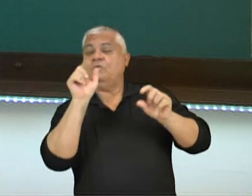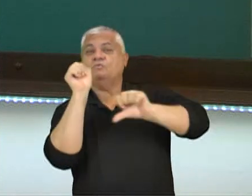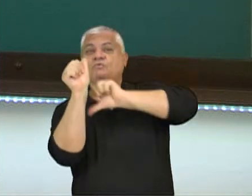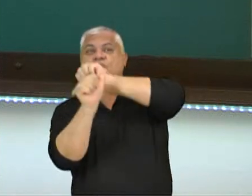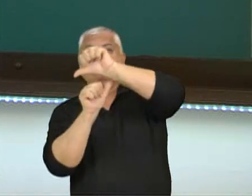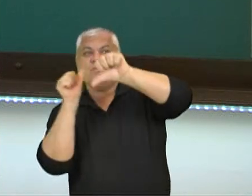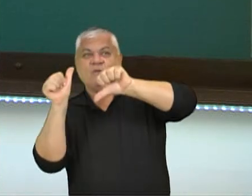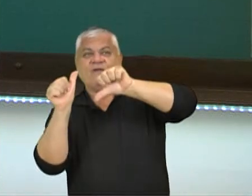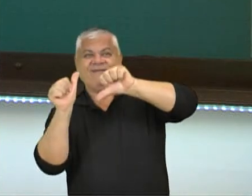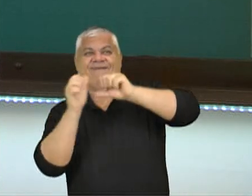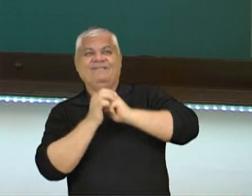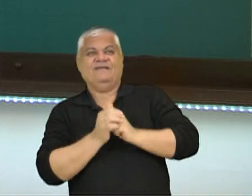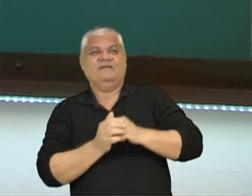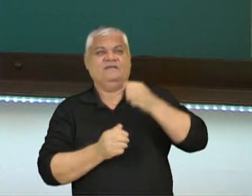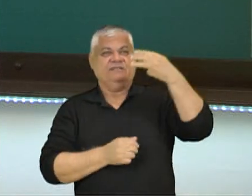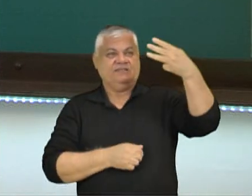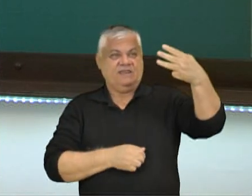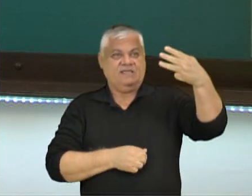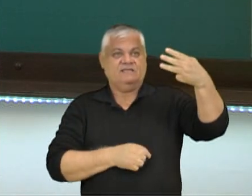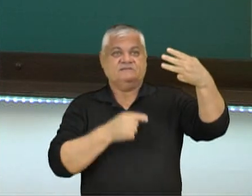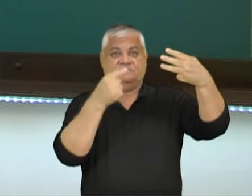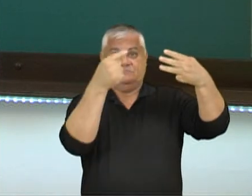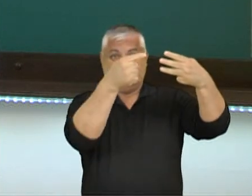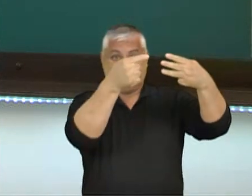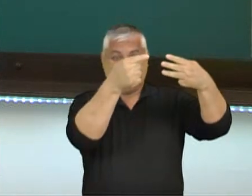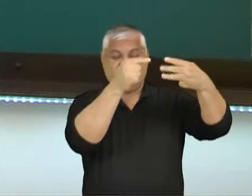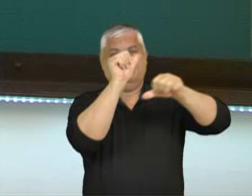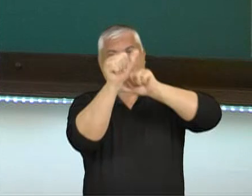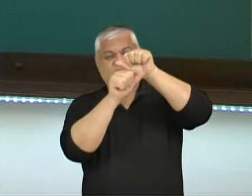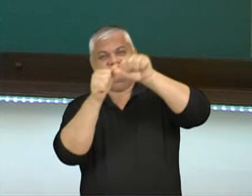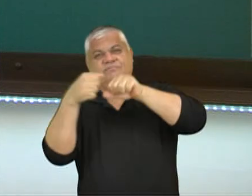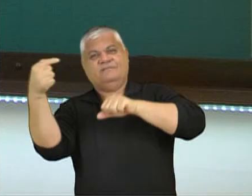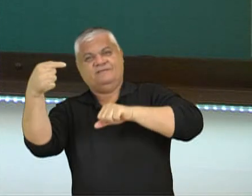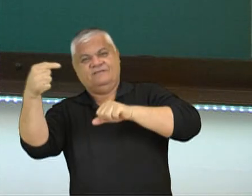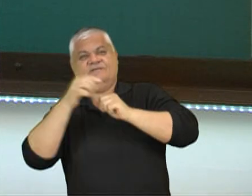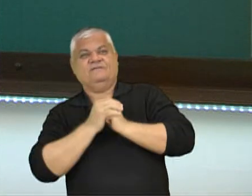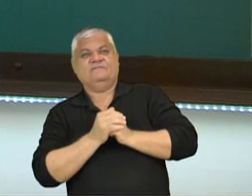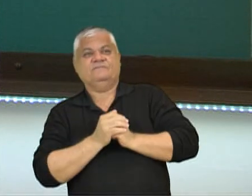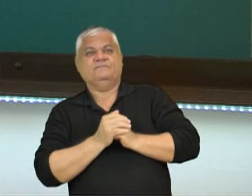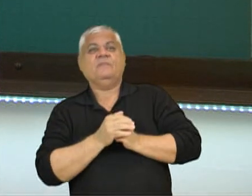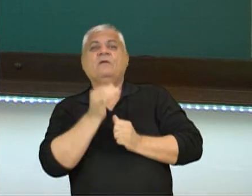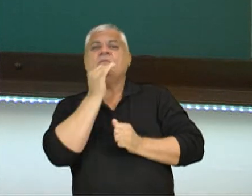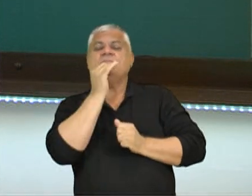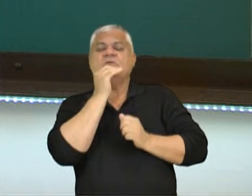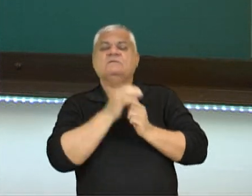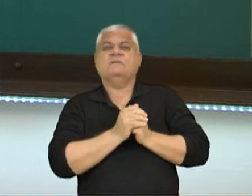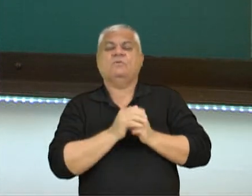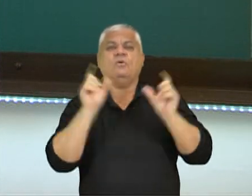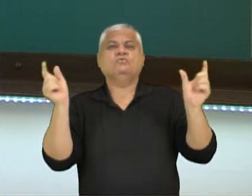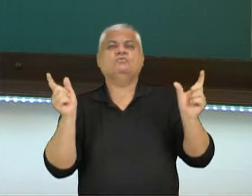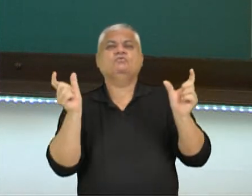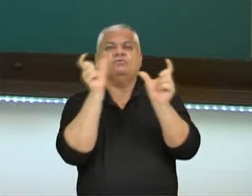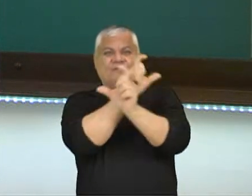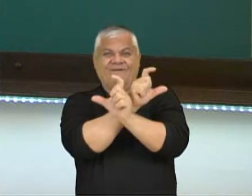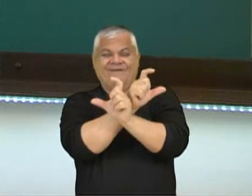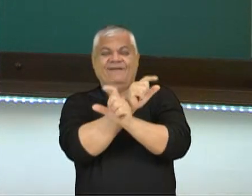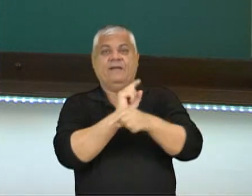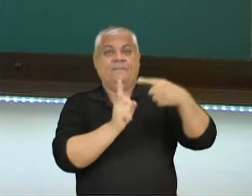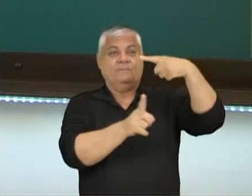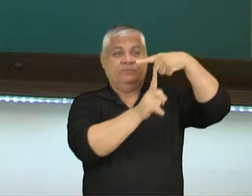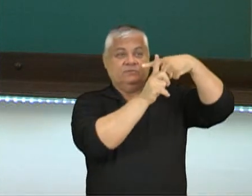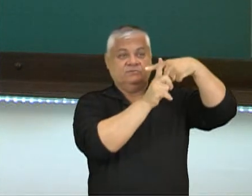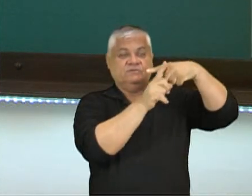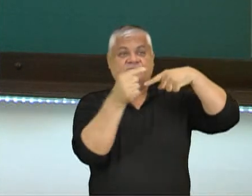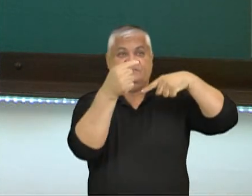muda de sinal. Então, onde eu tenho positivo, vira negativo. Logo, quando eu vou fazer a minha oposta, o positivo com o